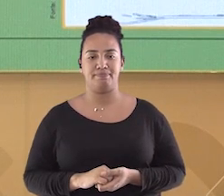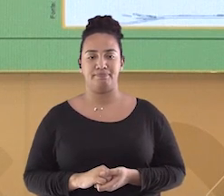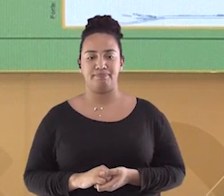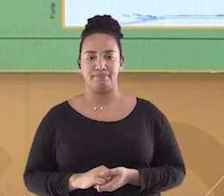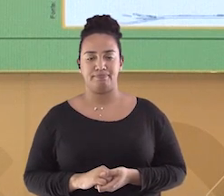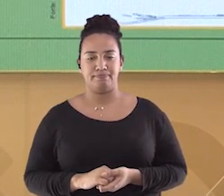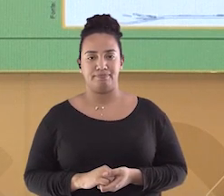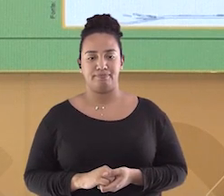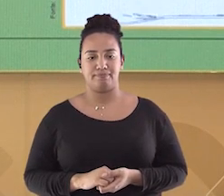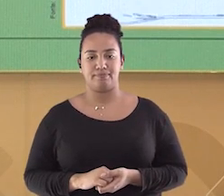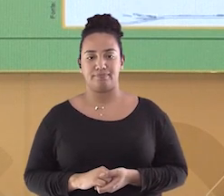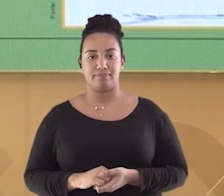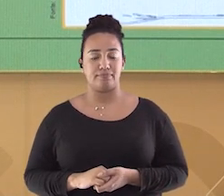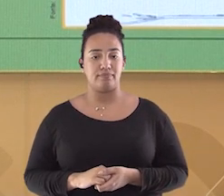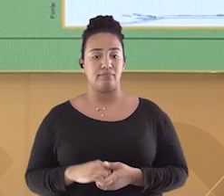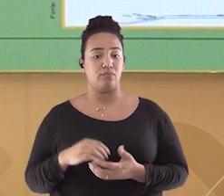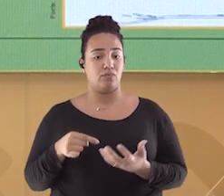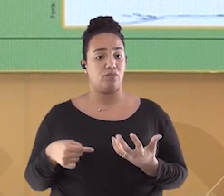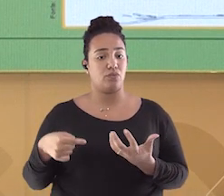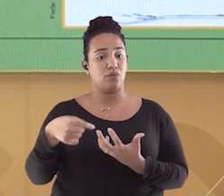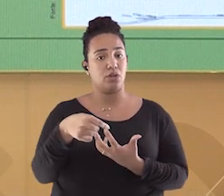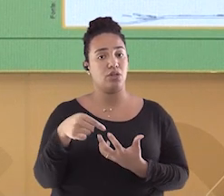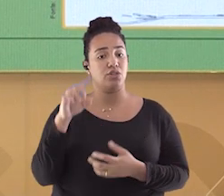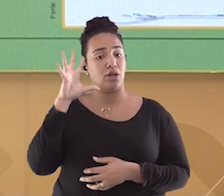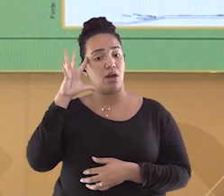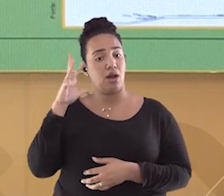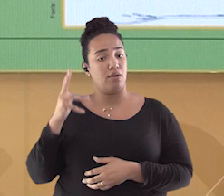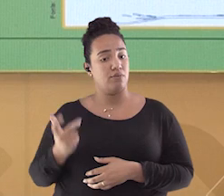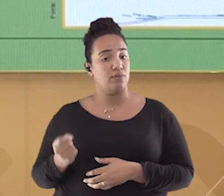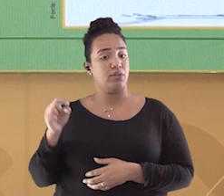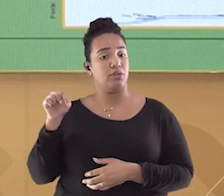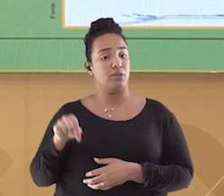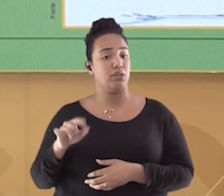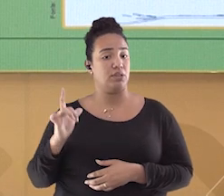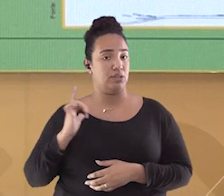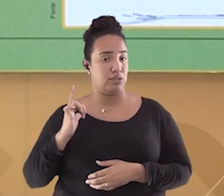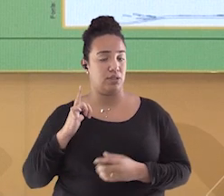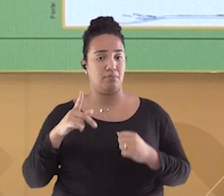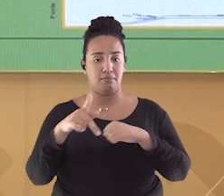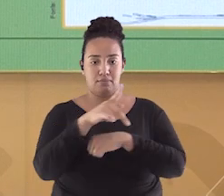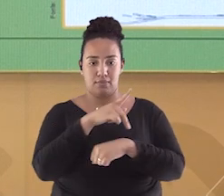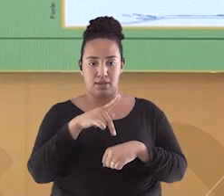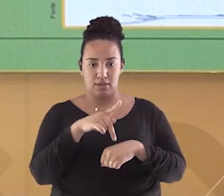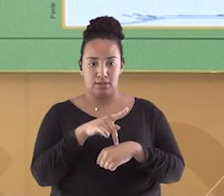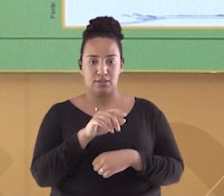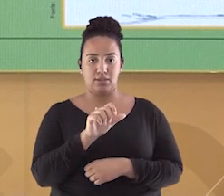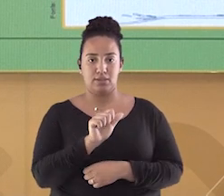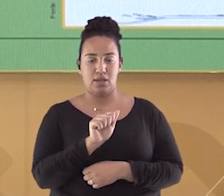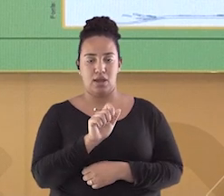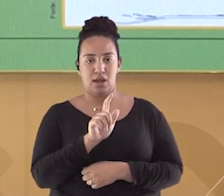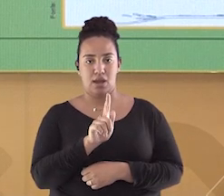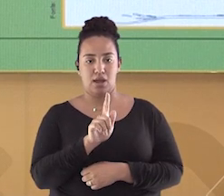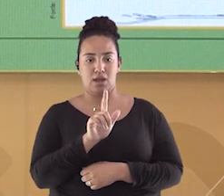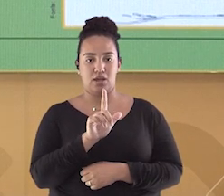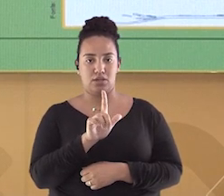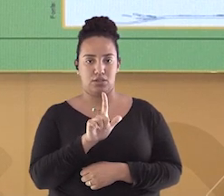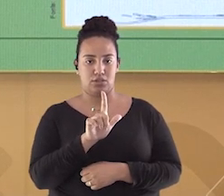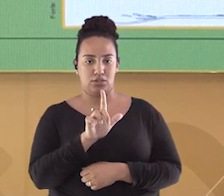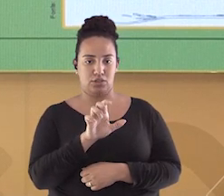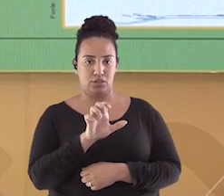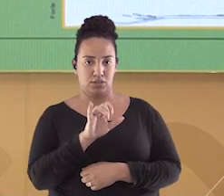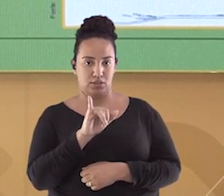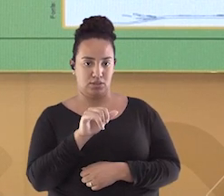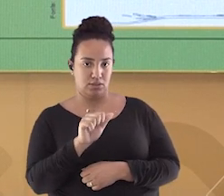deformações. No continente africano se destacam a Argélia, a Nigéria e